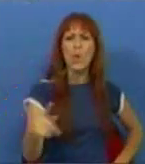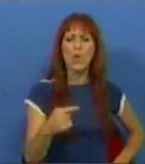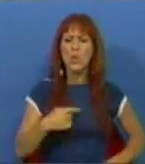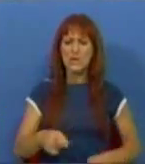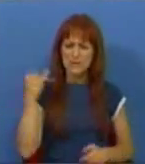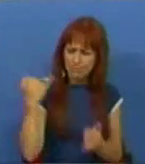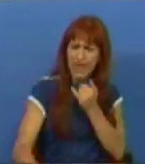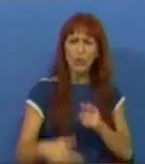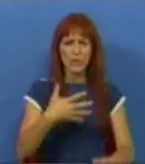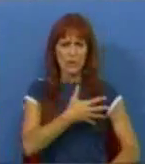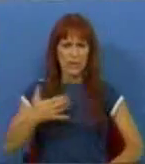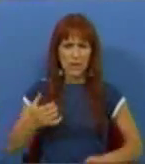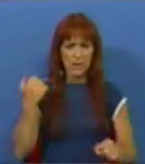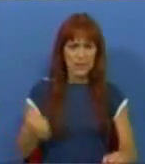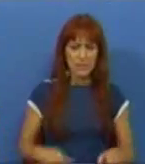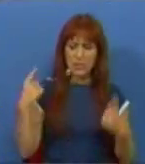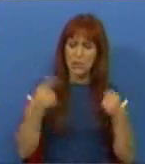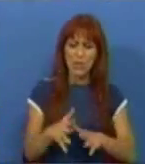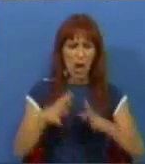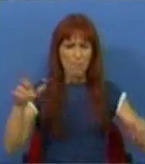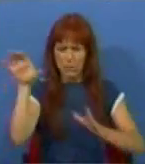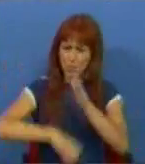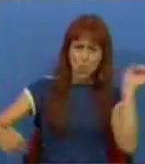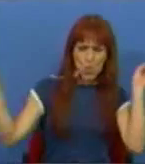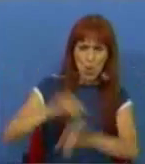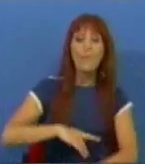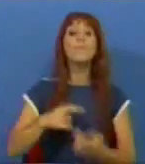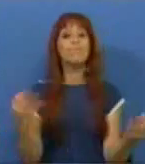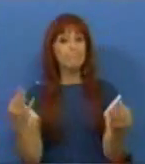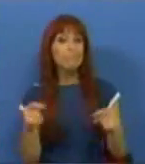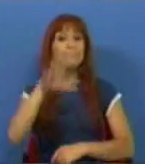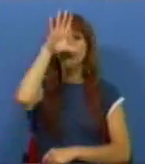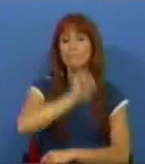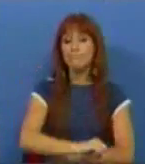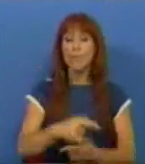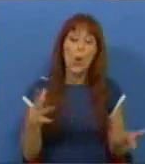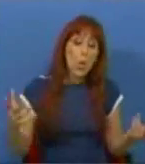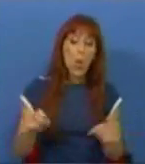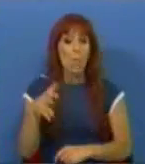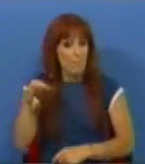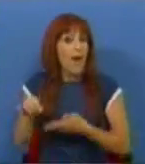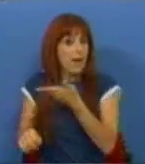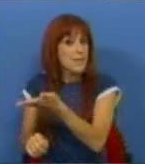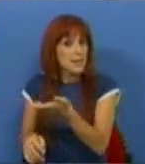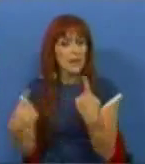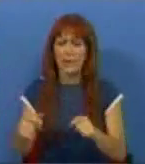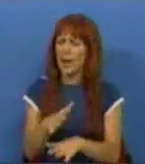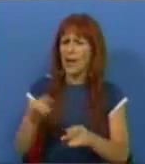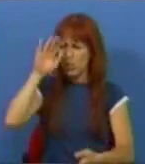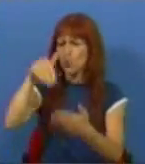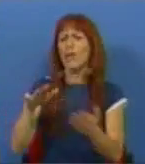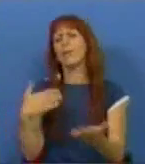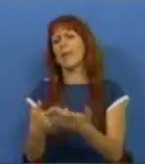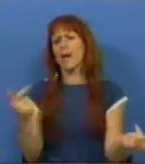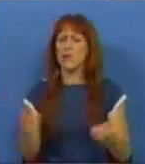do risco do desemprego, do aumento da precariedade. É claro que o Governo, ou aliás o Partido Socialista, tem grandes soluções